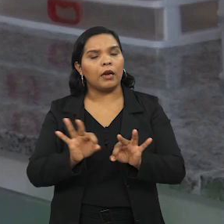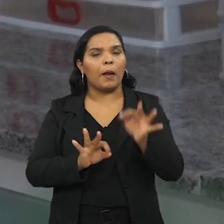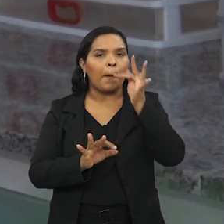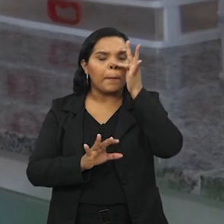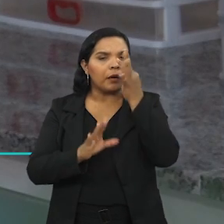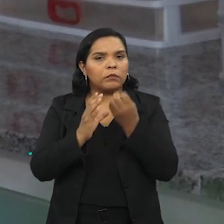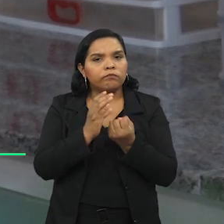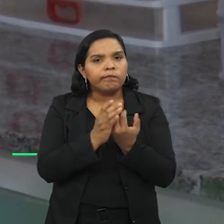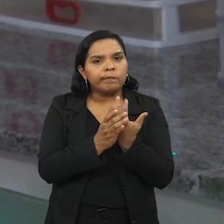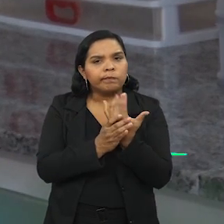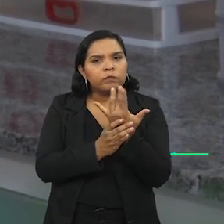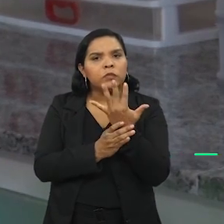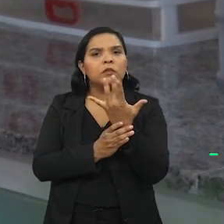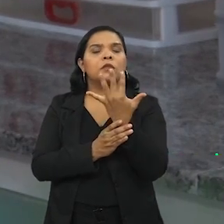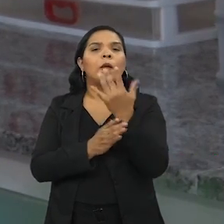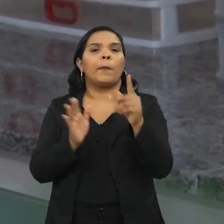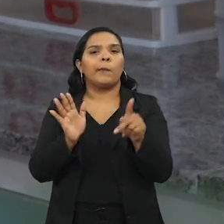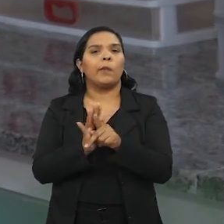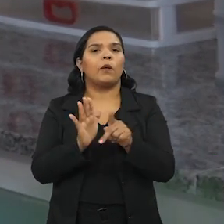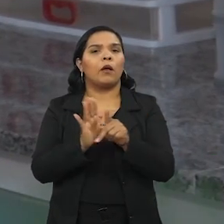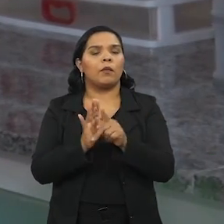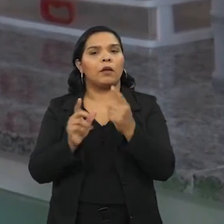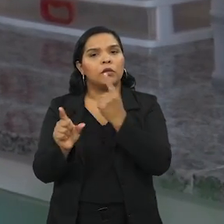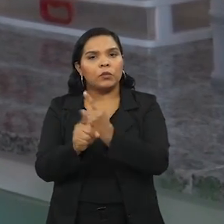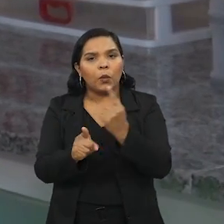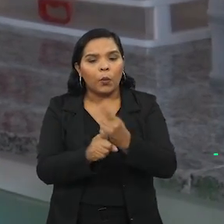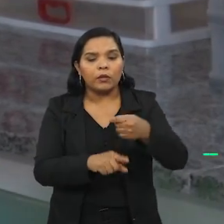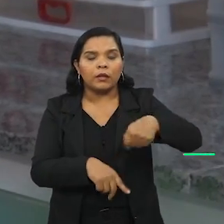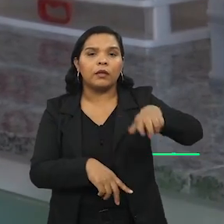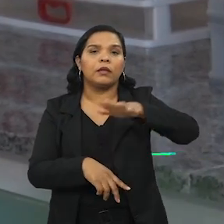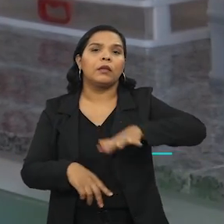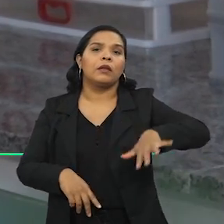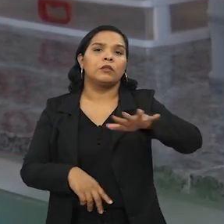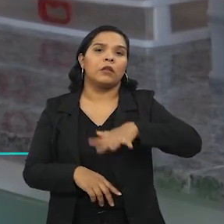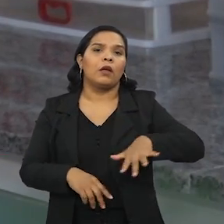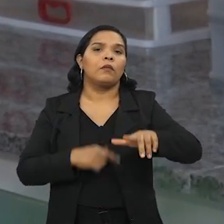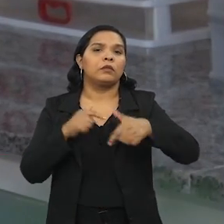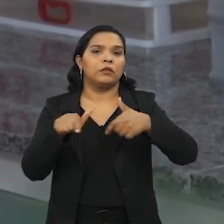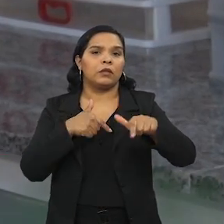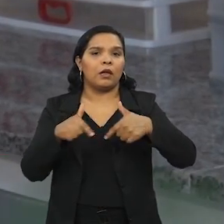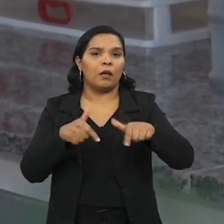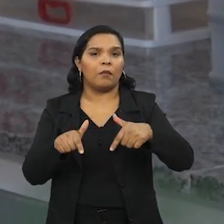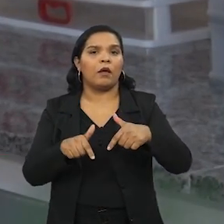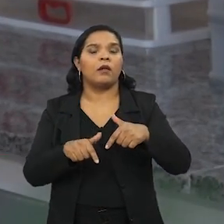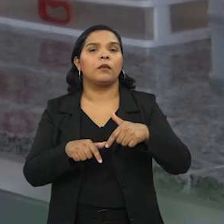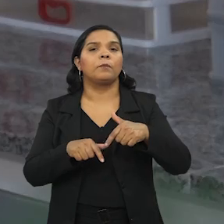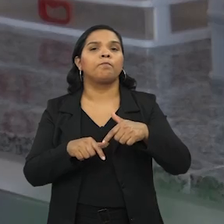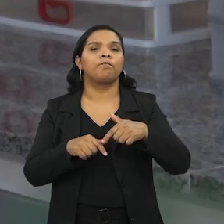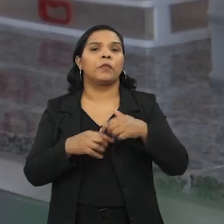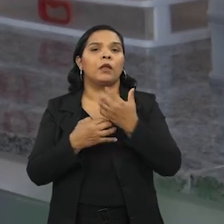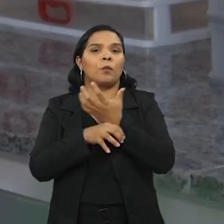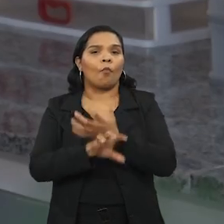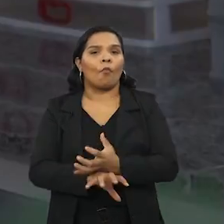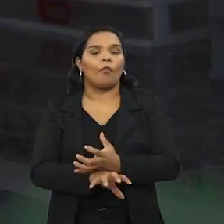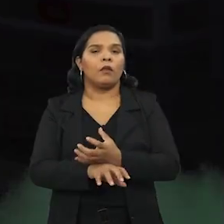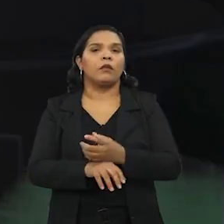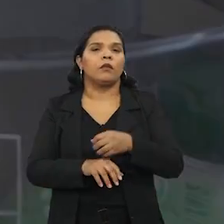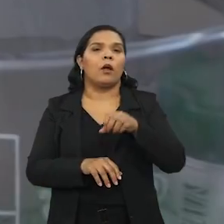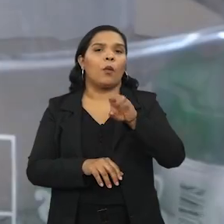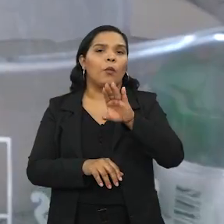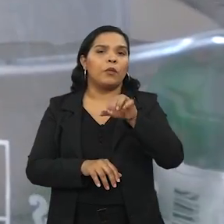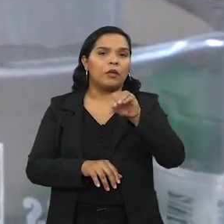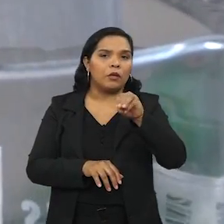é preparar extratos vegetais de espécies de plantas que a gente encontra aqui na região onde a gente atua, que é o semiárido